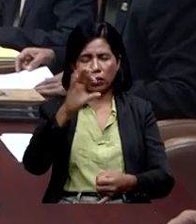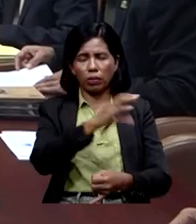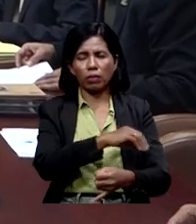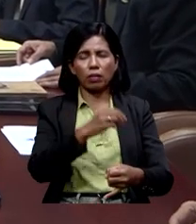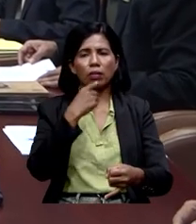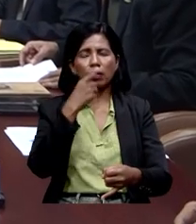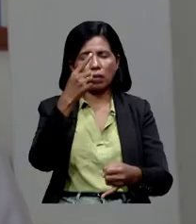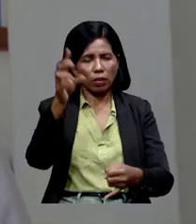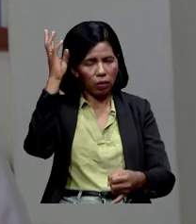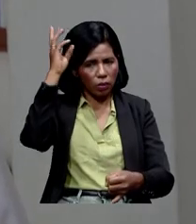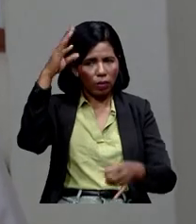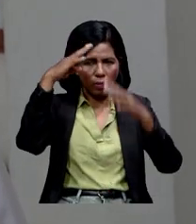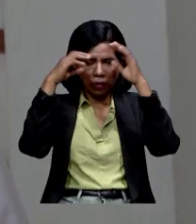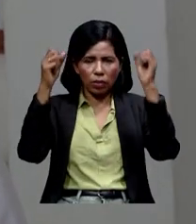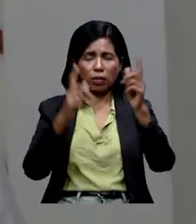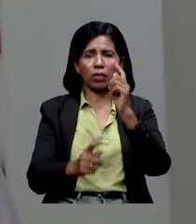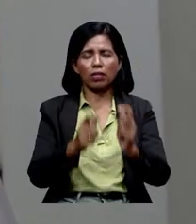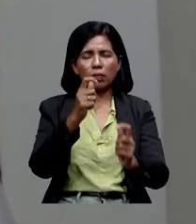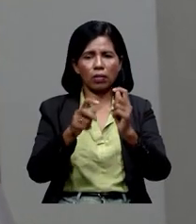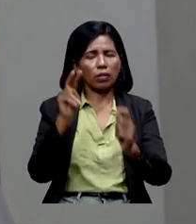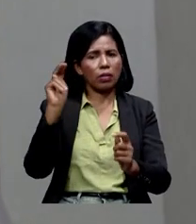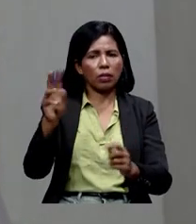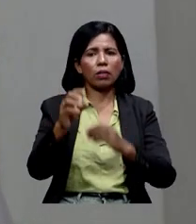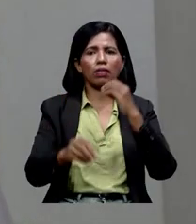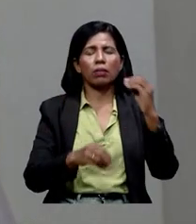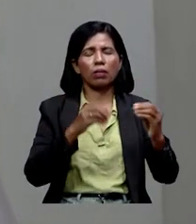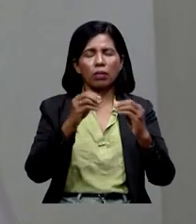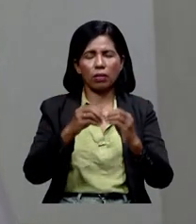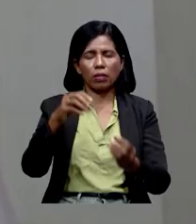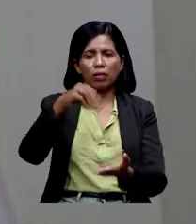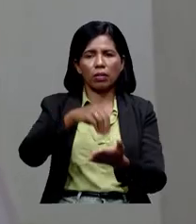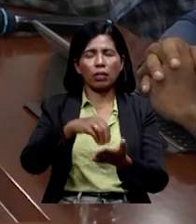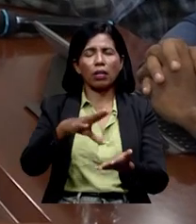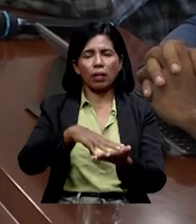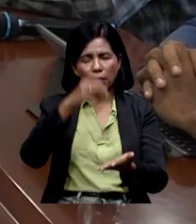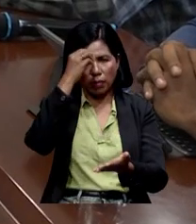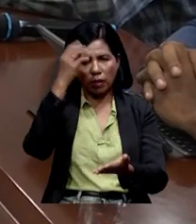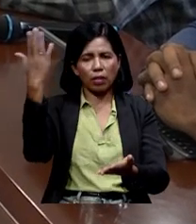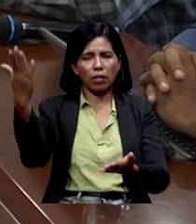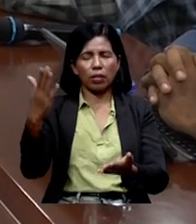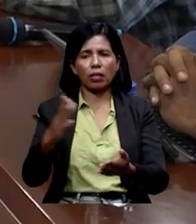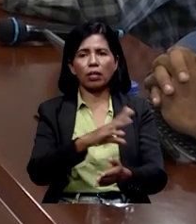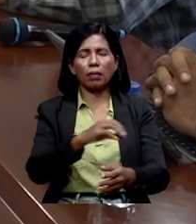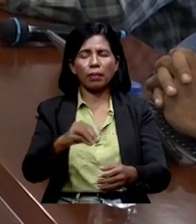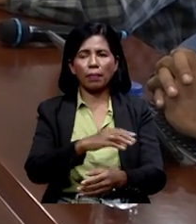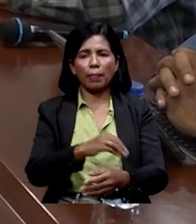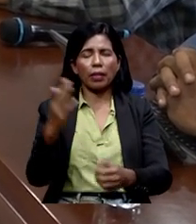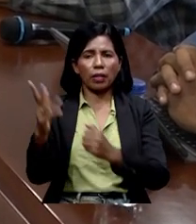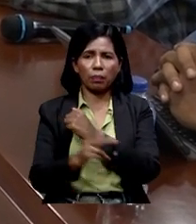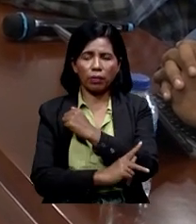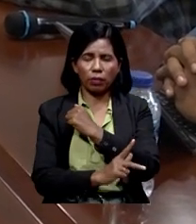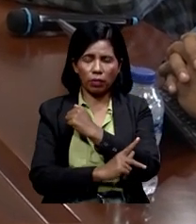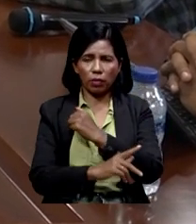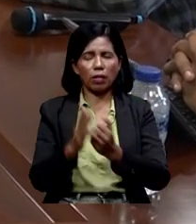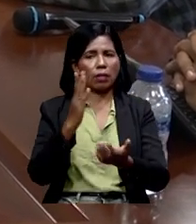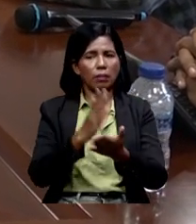retan preocupação presidente do Tribunal Recurso União com a estação curso inicial para candidato magistrado e Portugal se